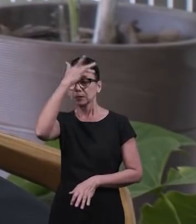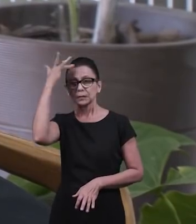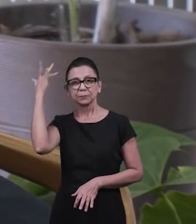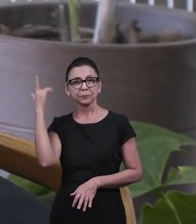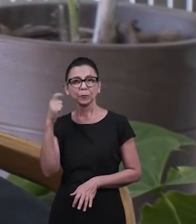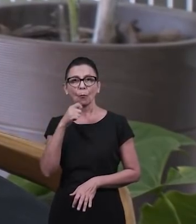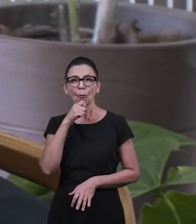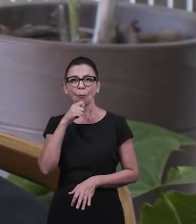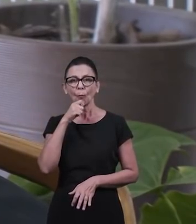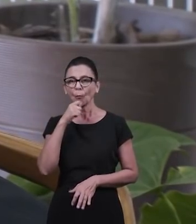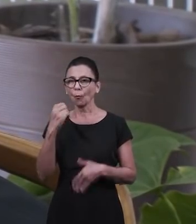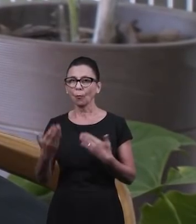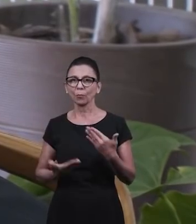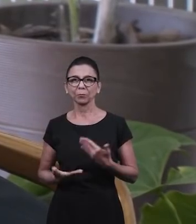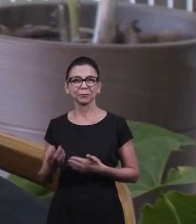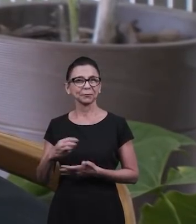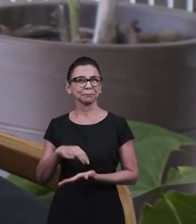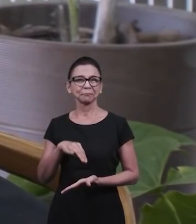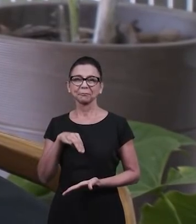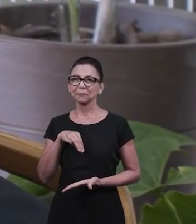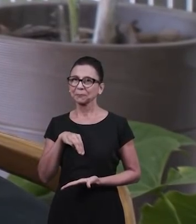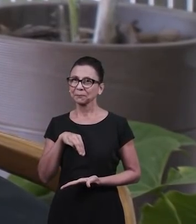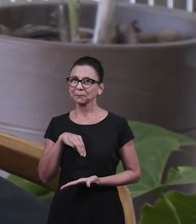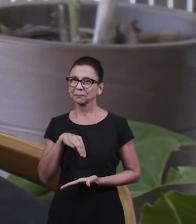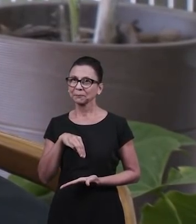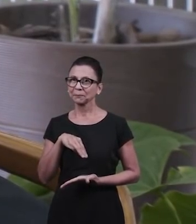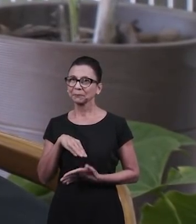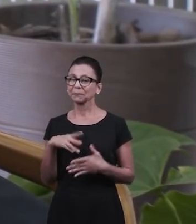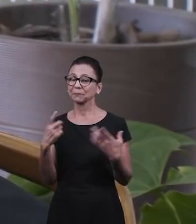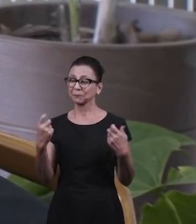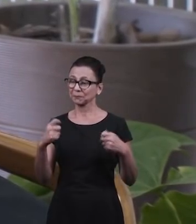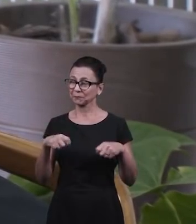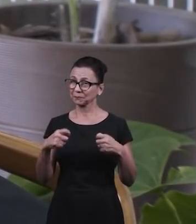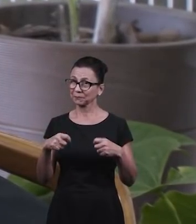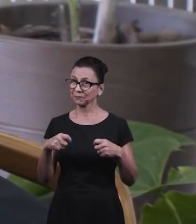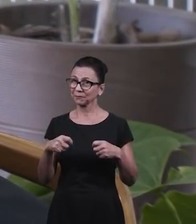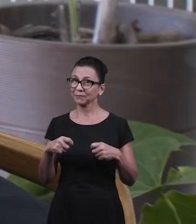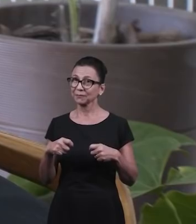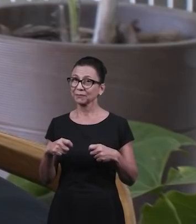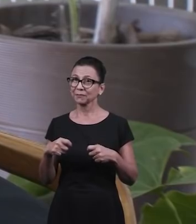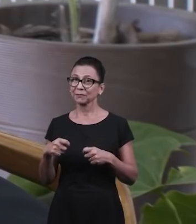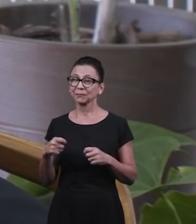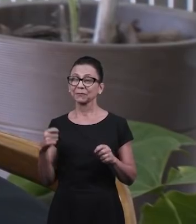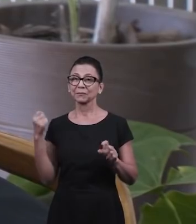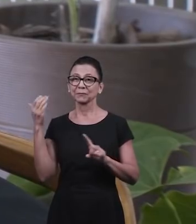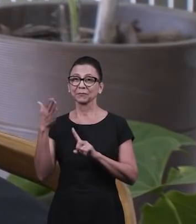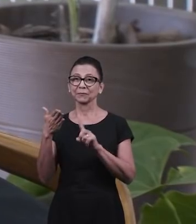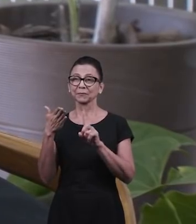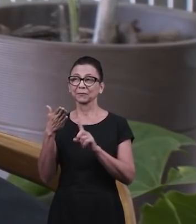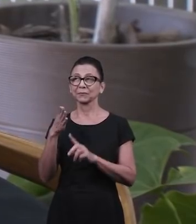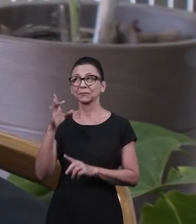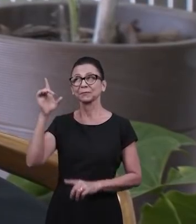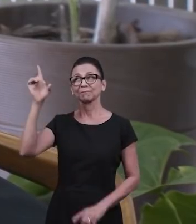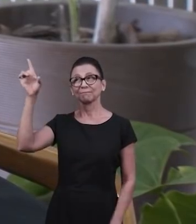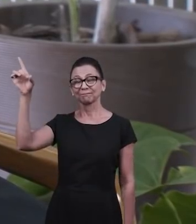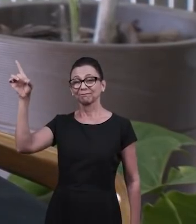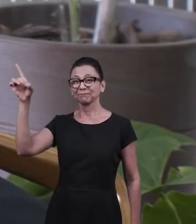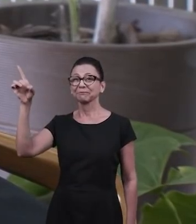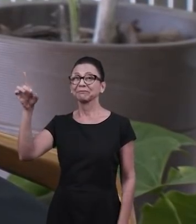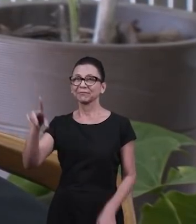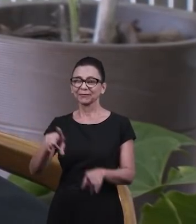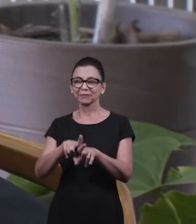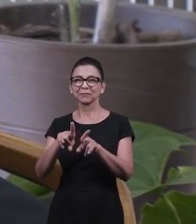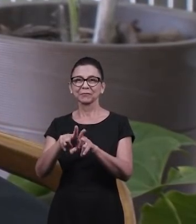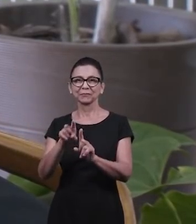são membros da Igreja Cristã Maranata, mas que precisam de uma palavra da parte do Senhor e até mesmo de uma